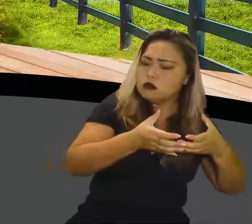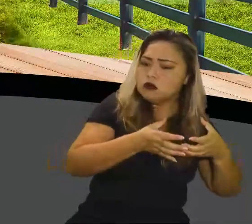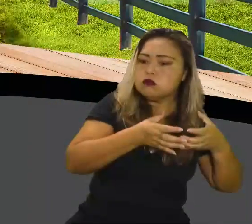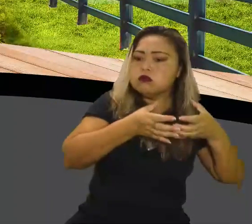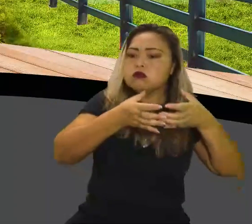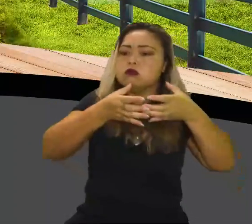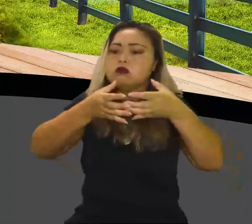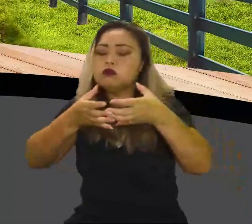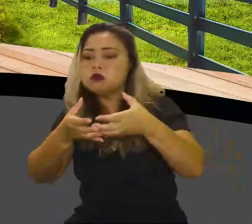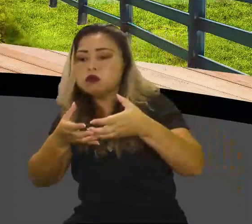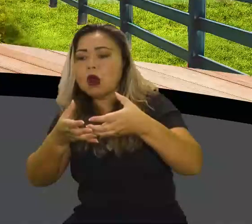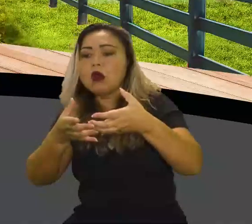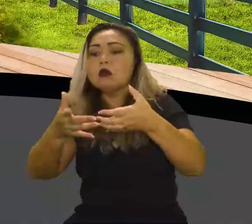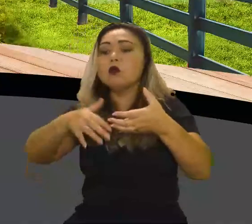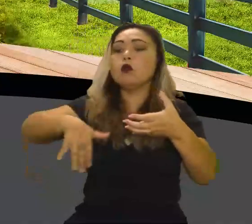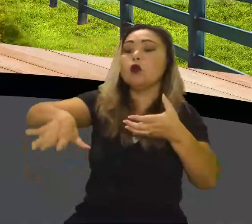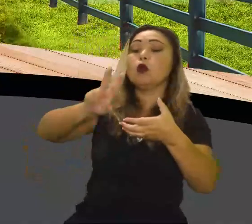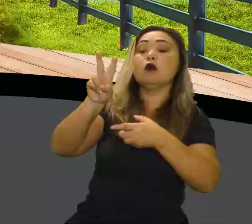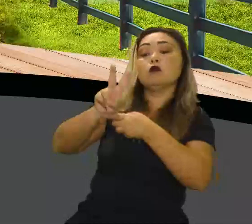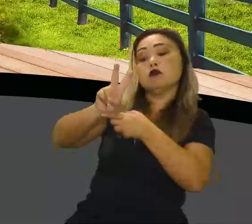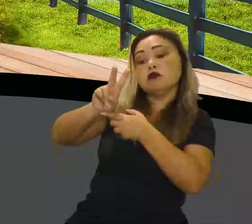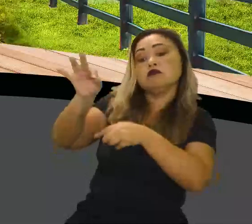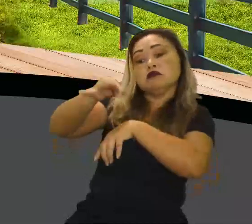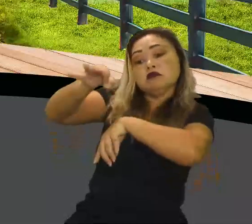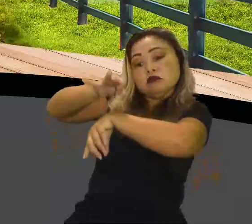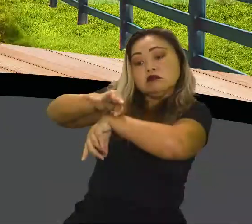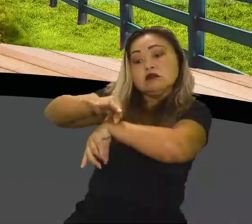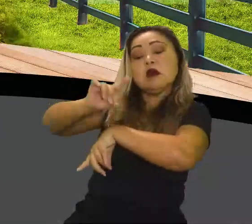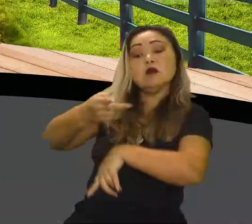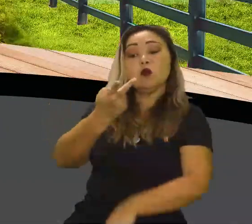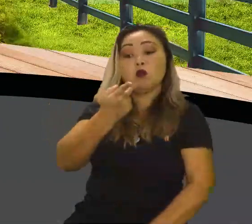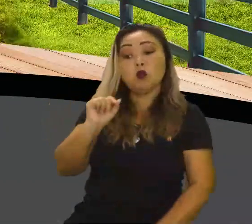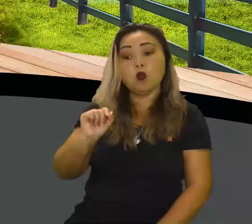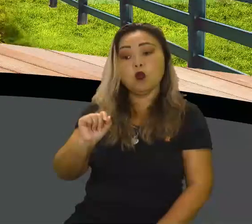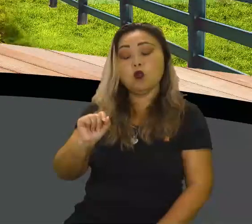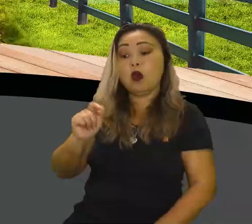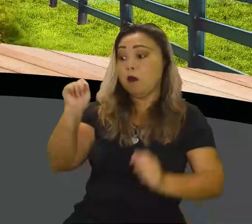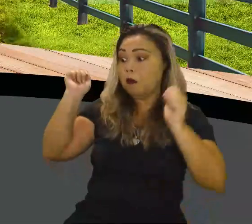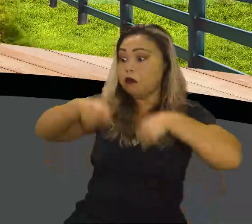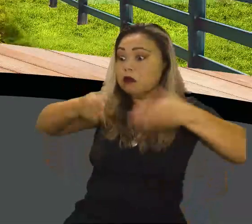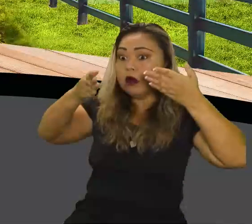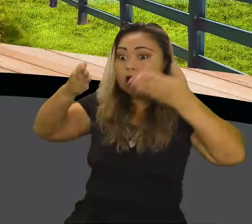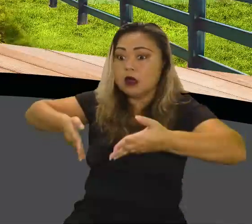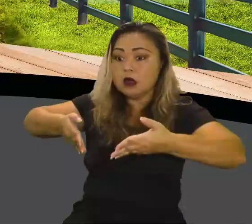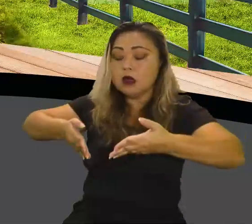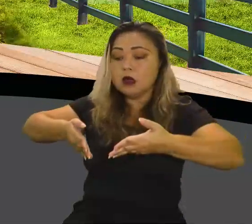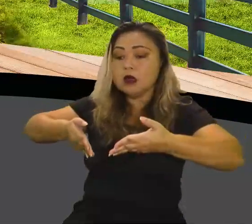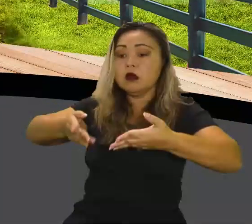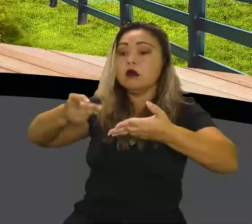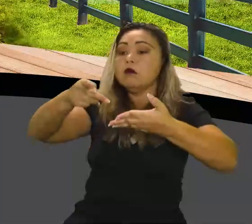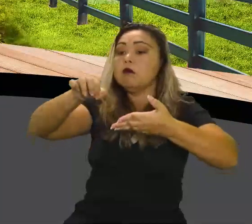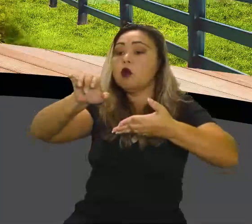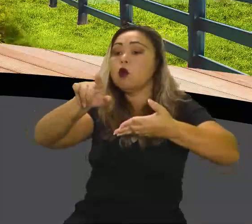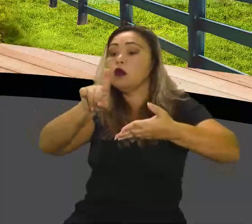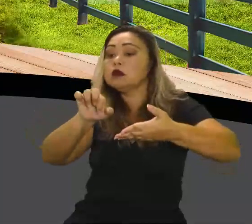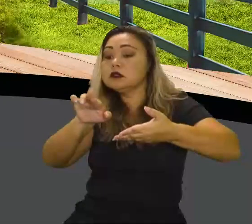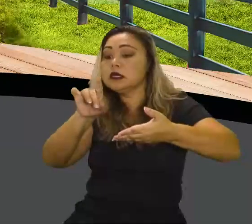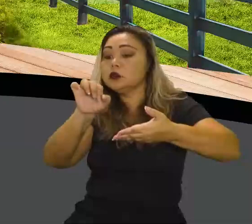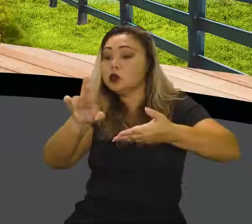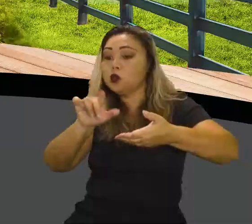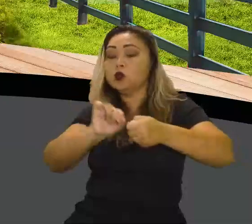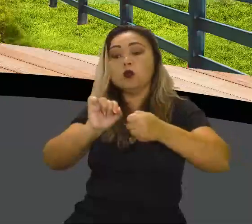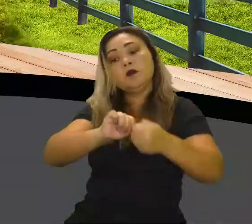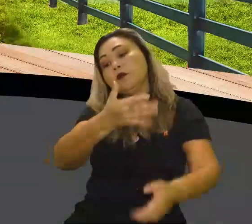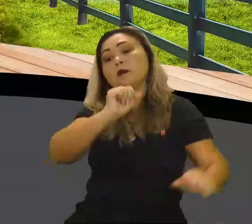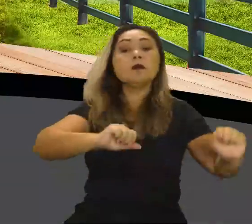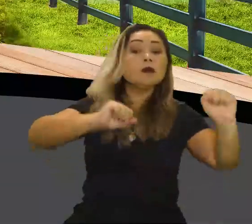é especificamente de uma determinada cultura. Então aqui eu estou frisando o potencial desse agente polinizador, tá bom? Lá